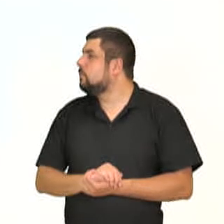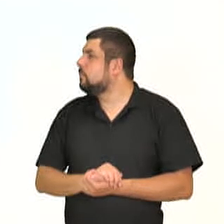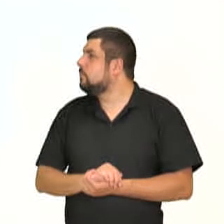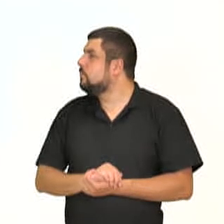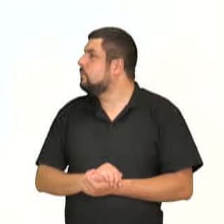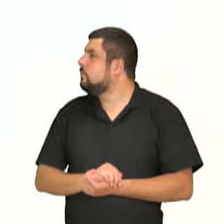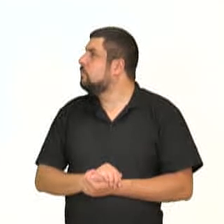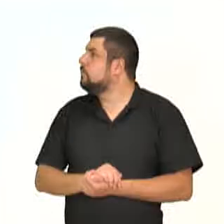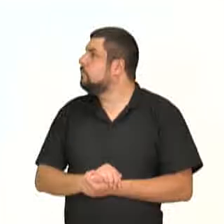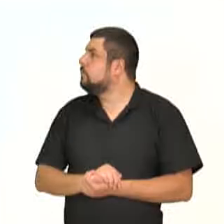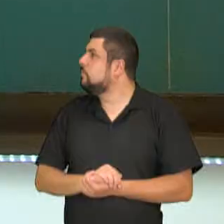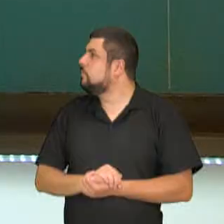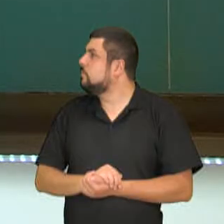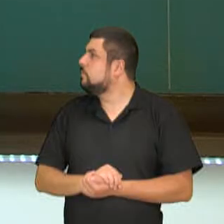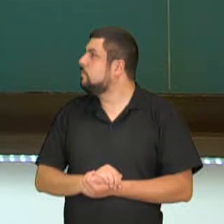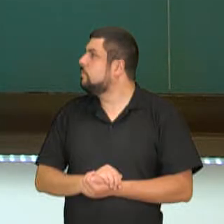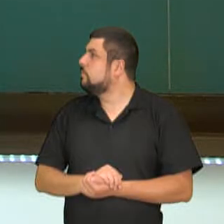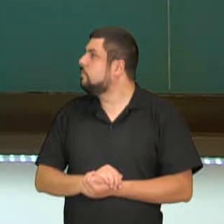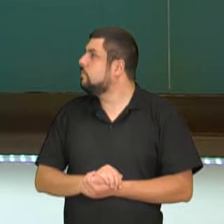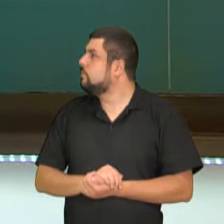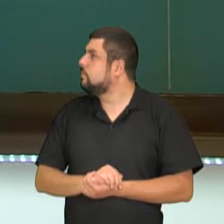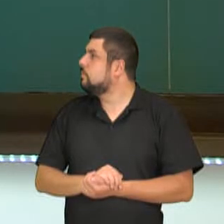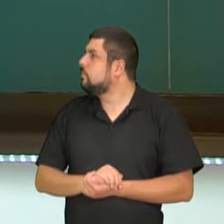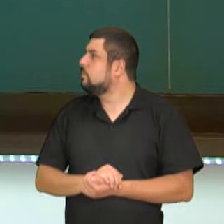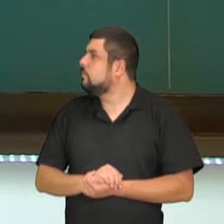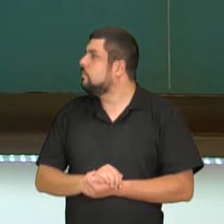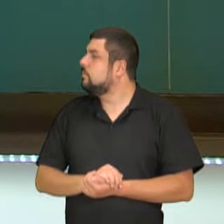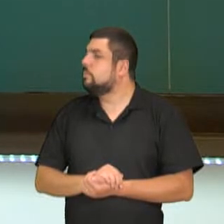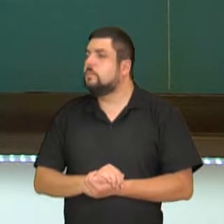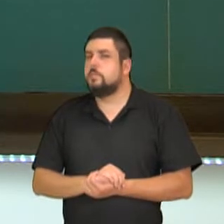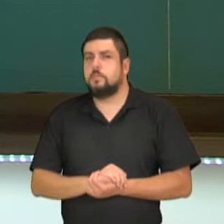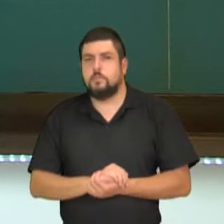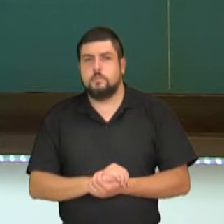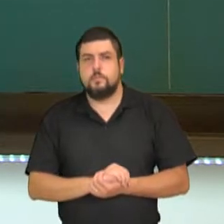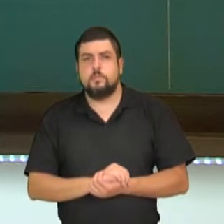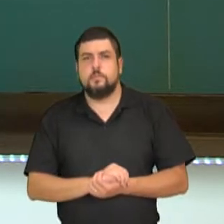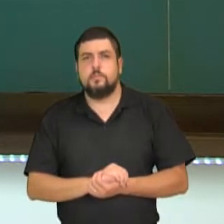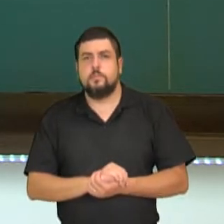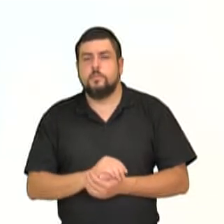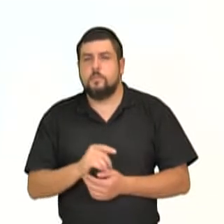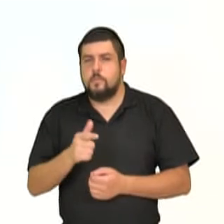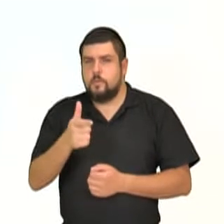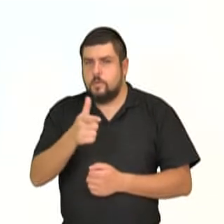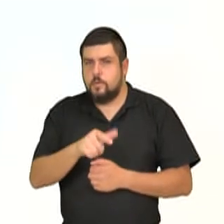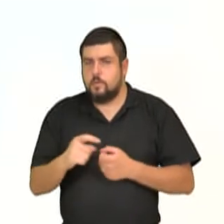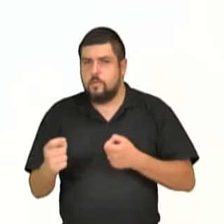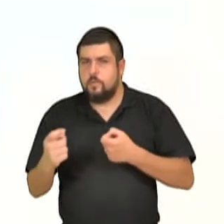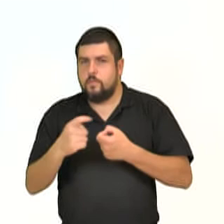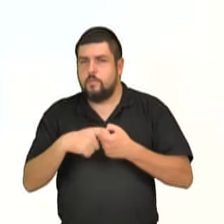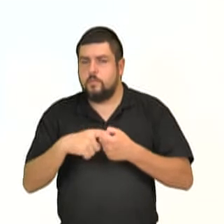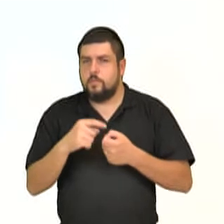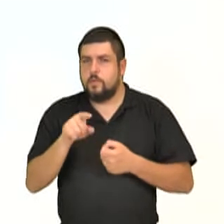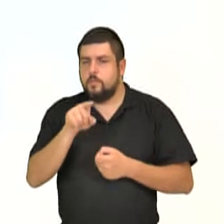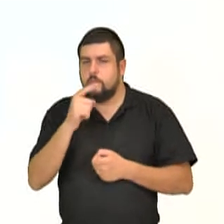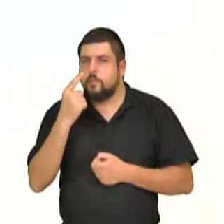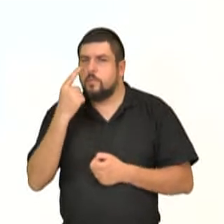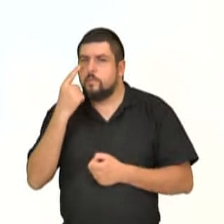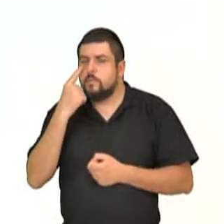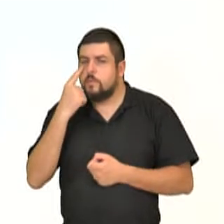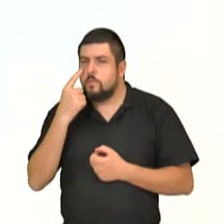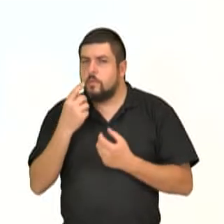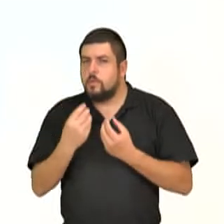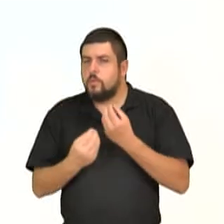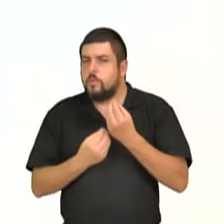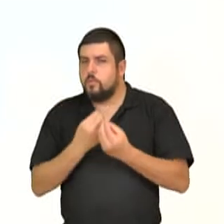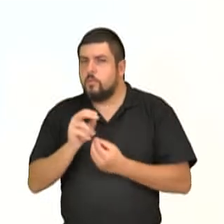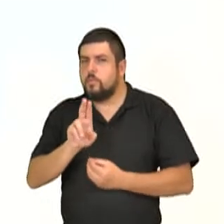que distância de quem habla. Vou voltar mais uma vez para você ter a oportunidade de observar